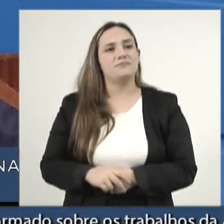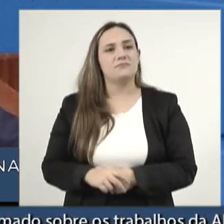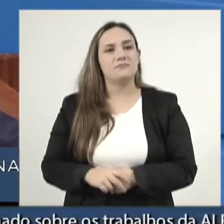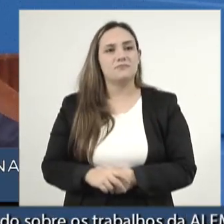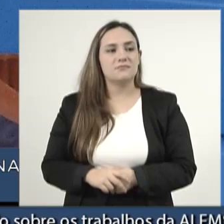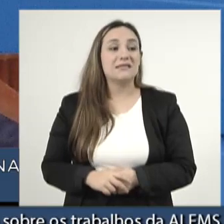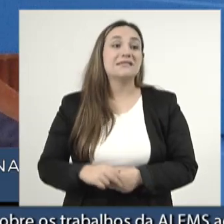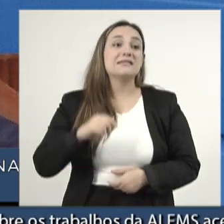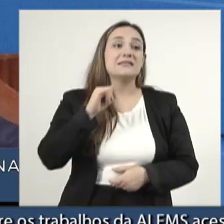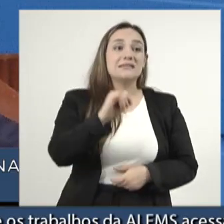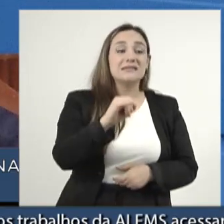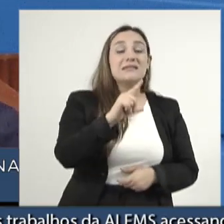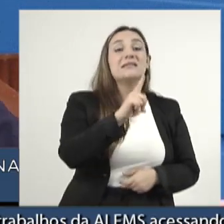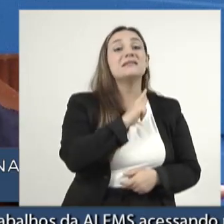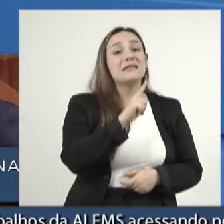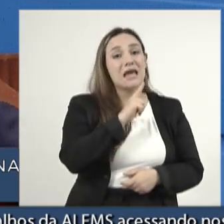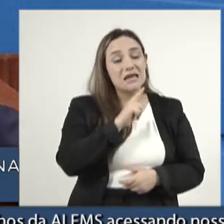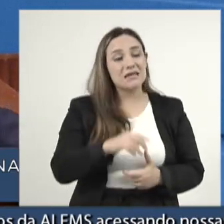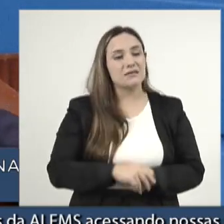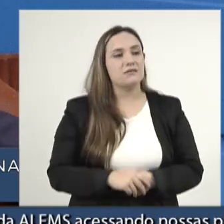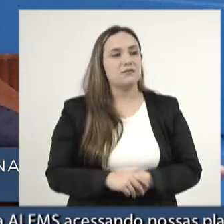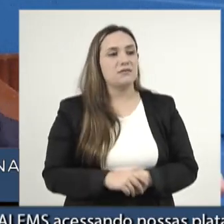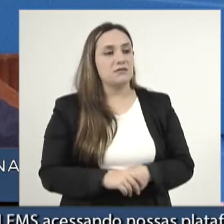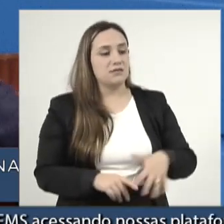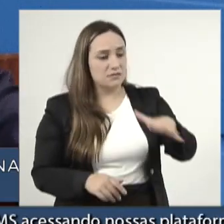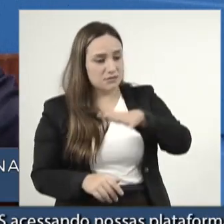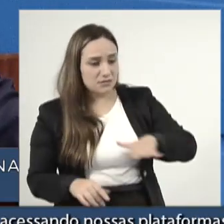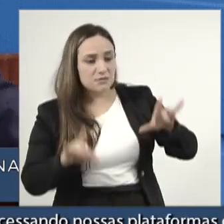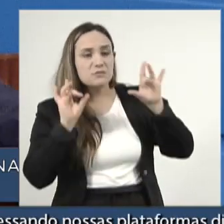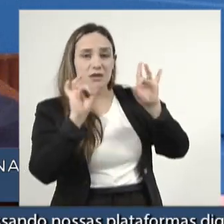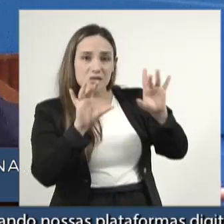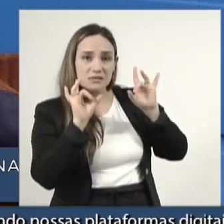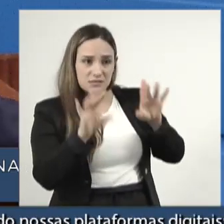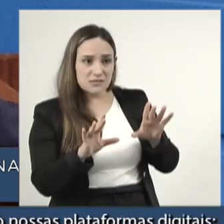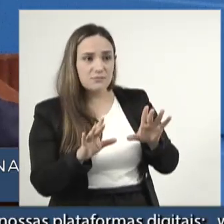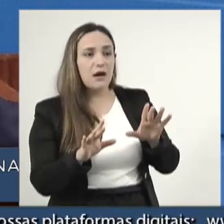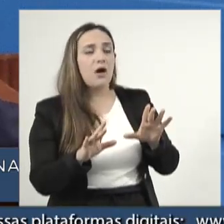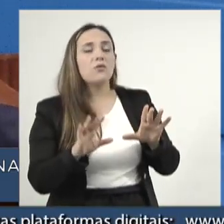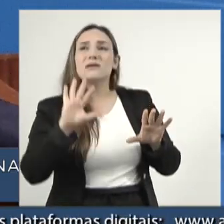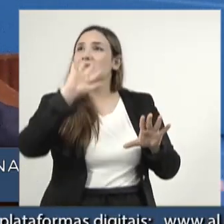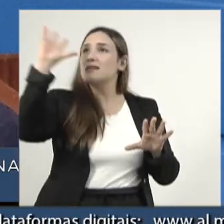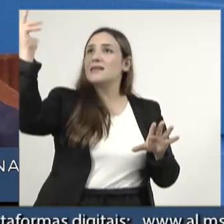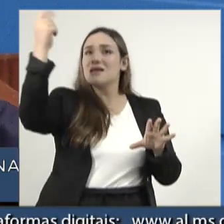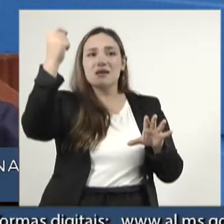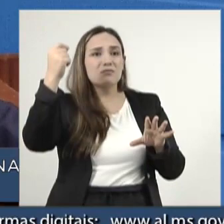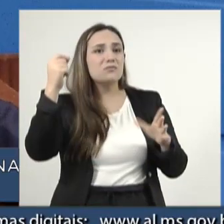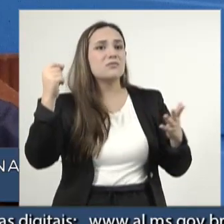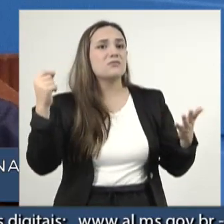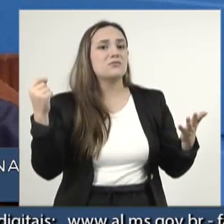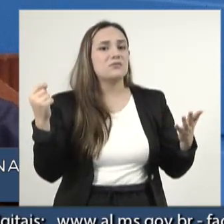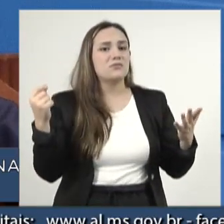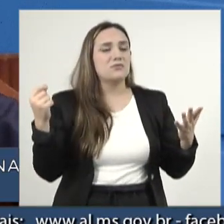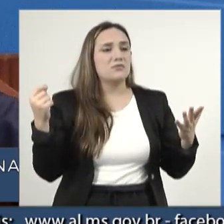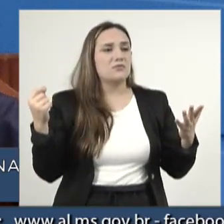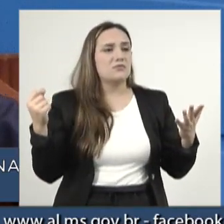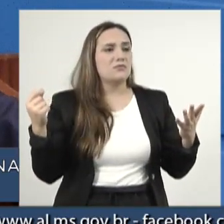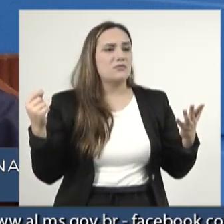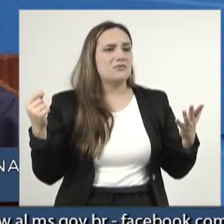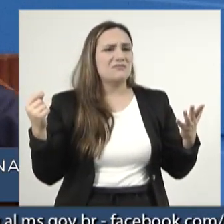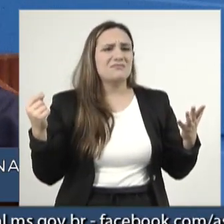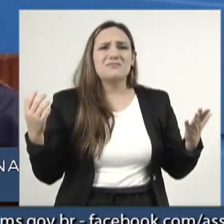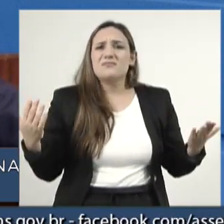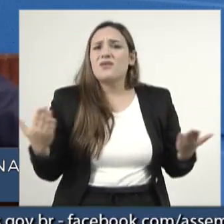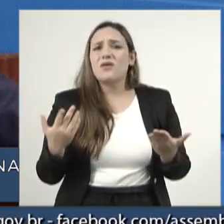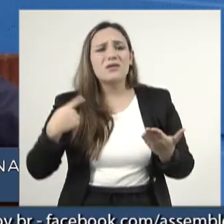Se há, por parte dos especialistas em clima, em tempo,